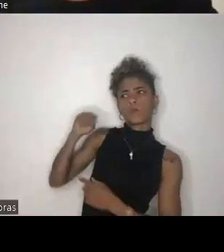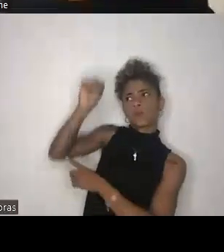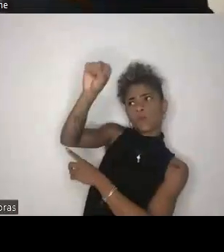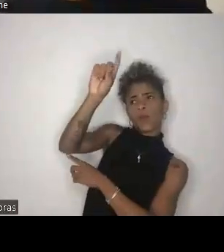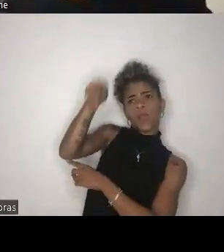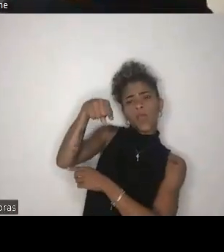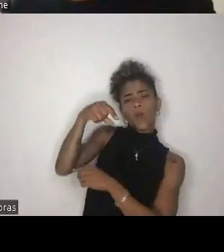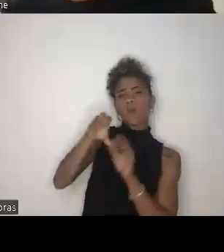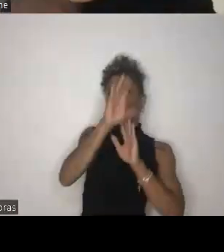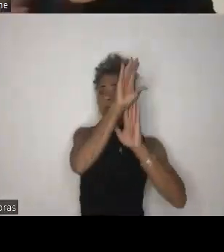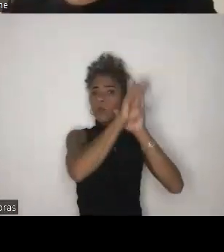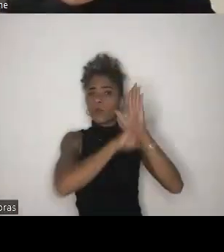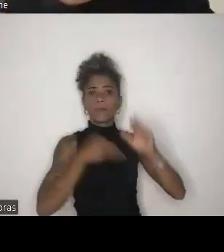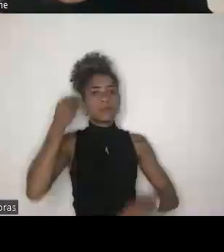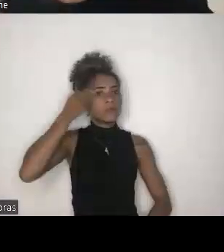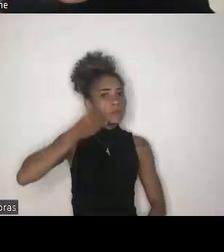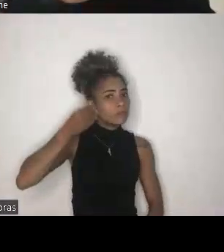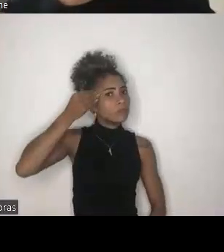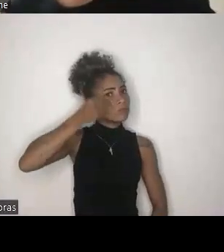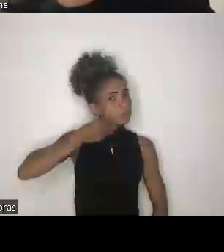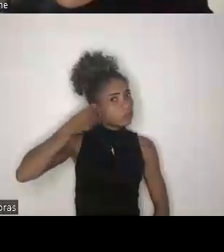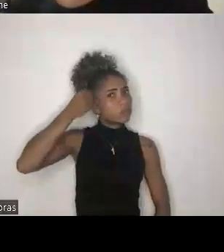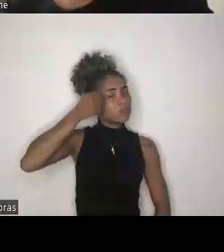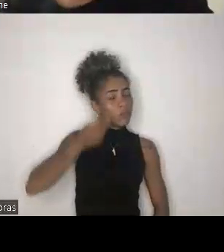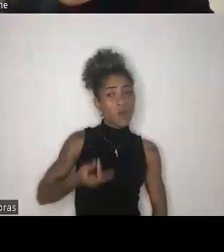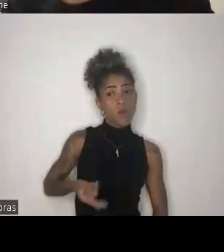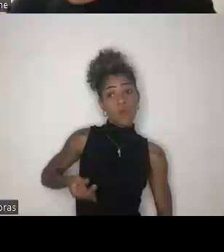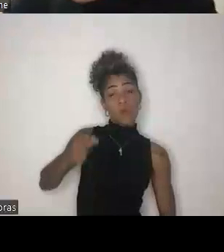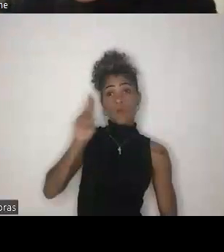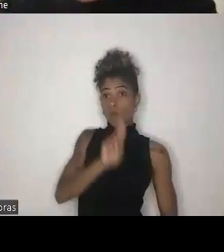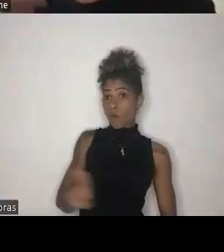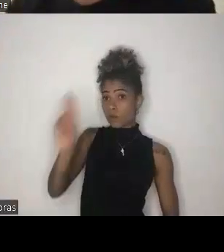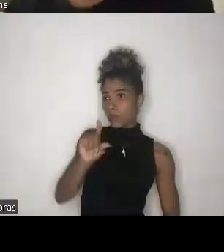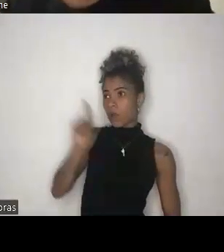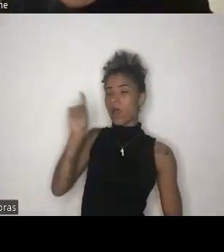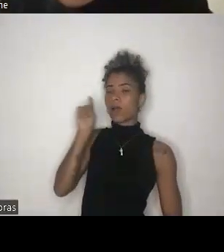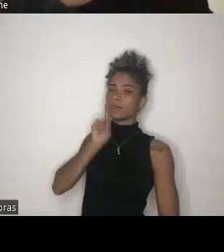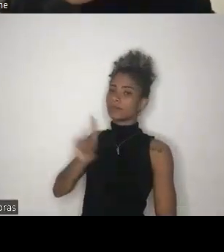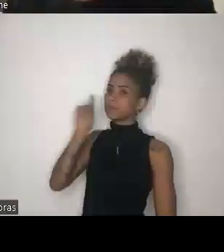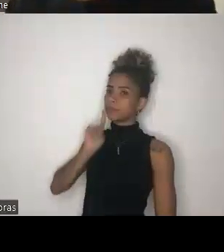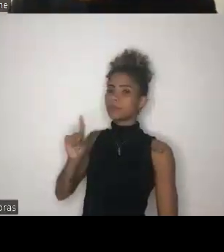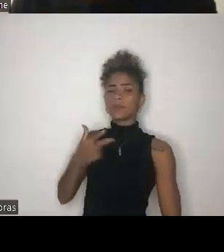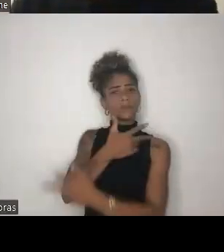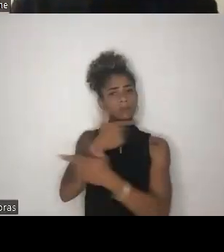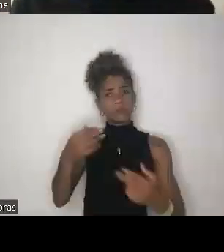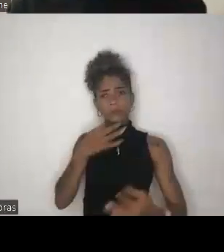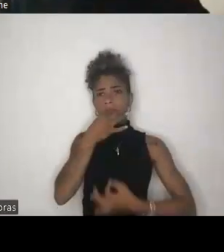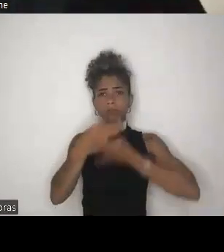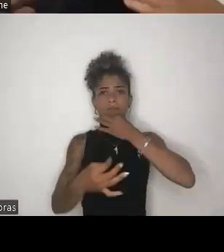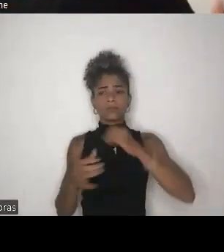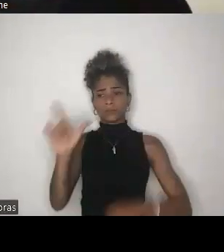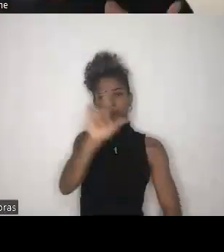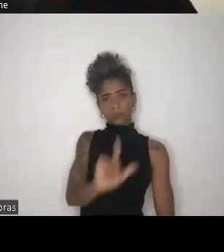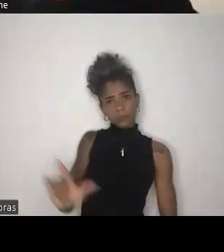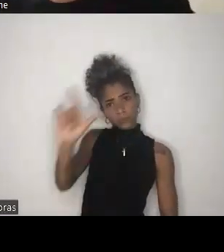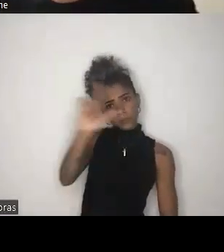experiência que pô inclusive muito utilizado no cinema americano em várias narrativas literárias que é